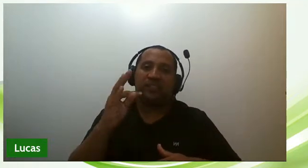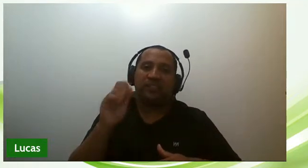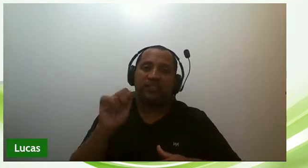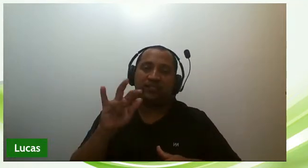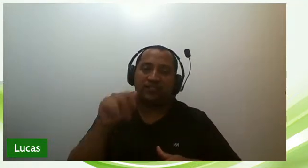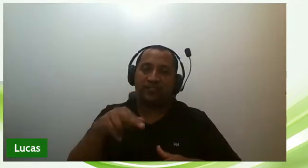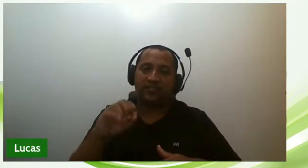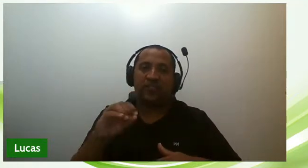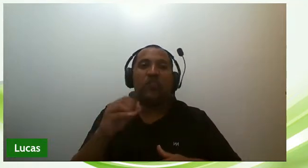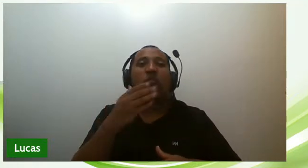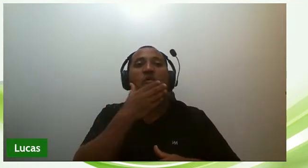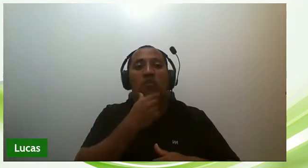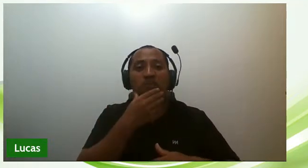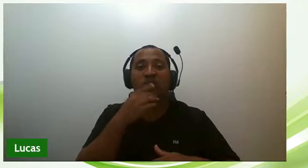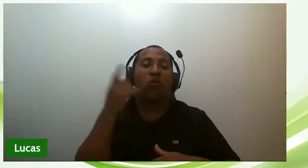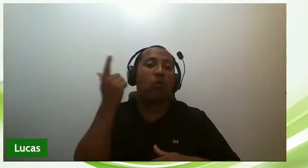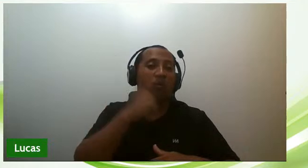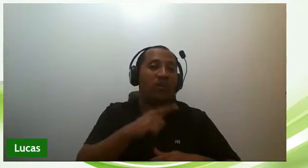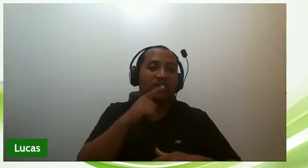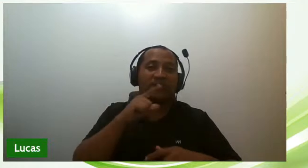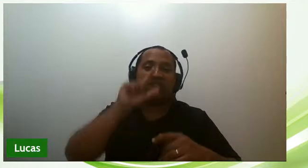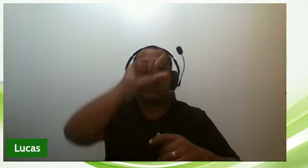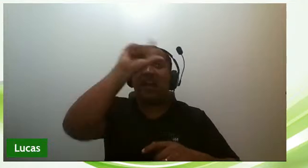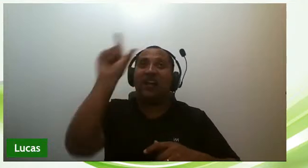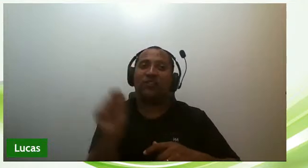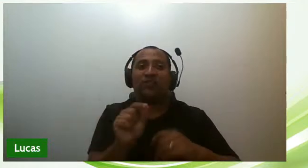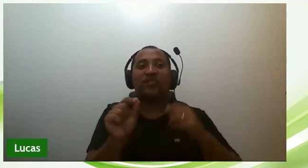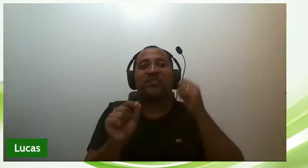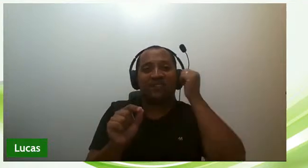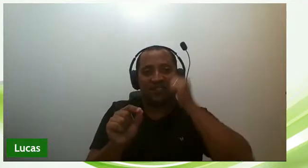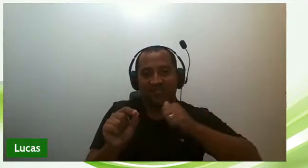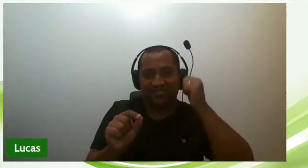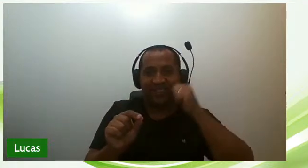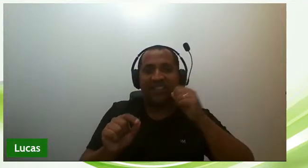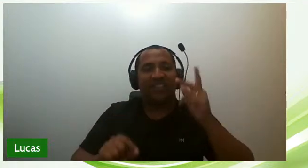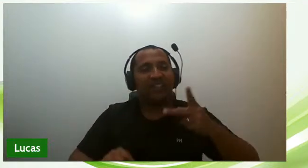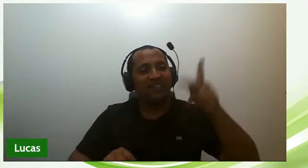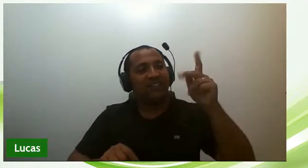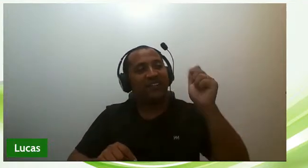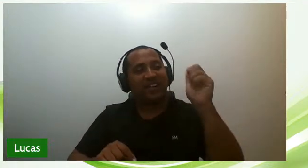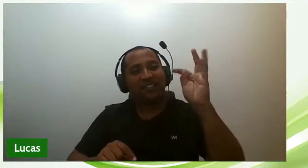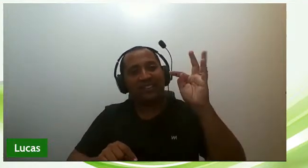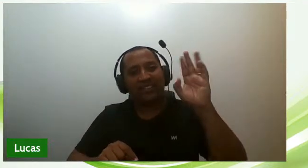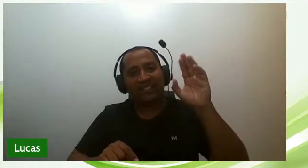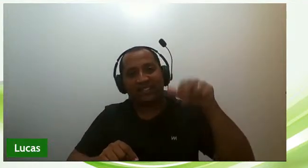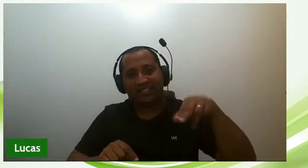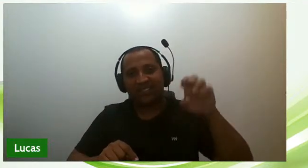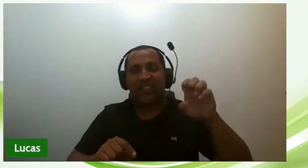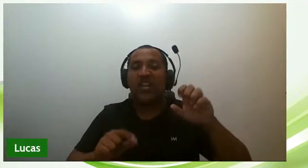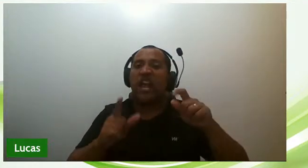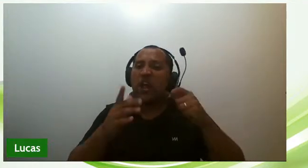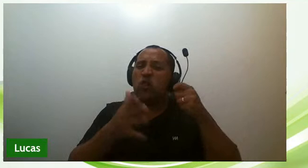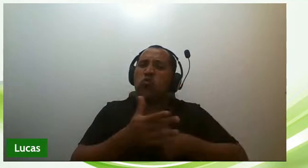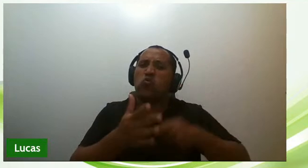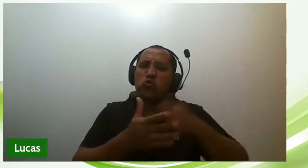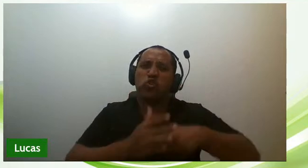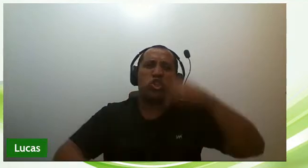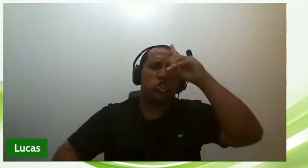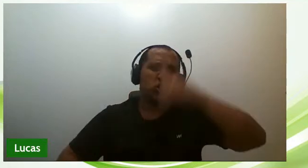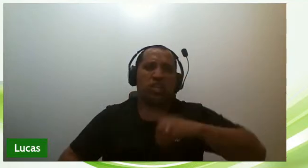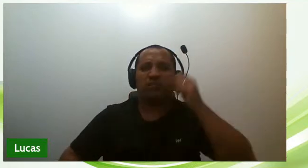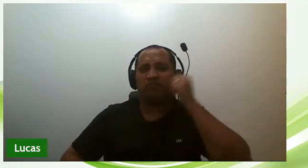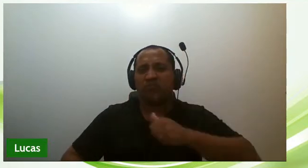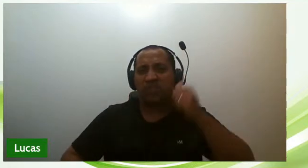homem só chegou à Lua devido ao cálculo da maravilhosa Katherine Johnson, né, que lutou bravamente pelos direitos das mulheres